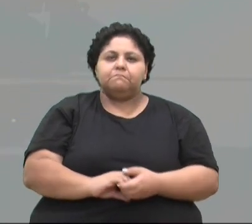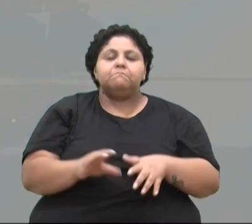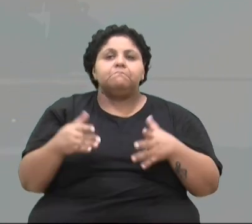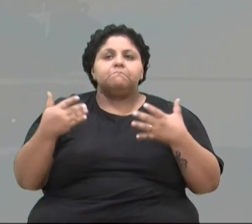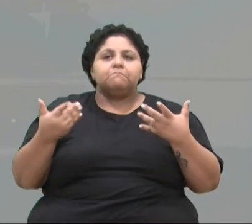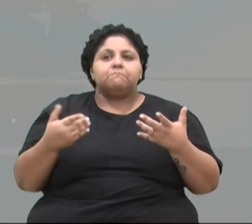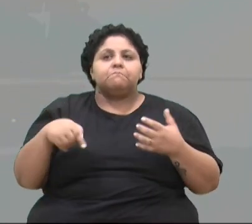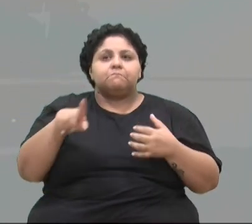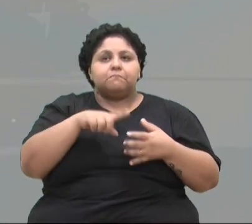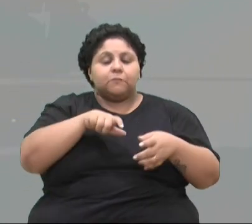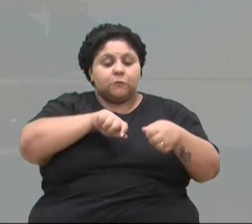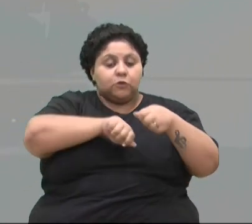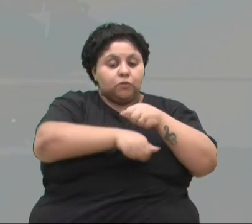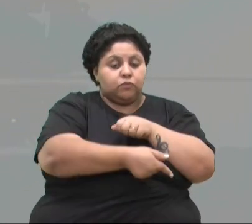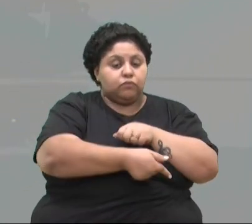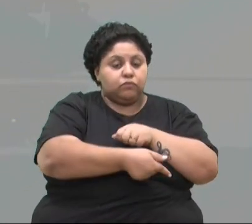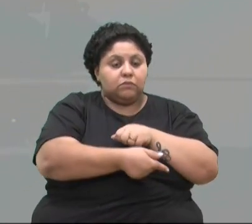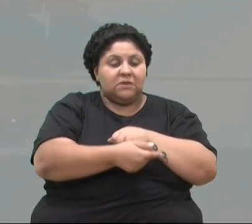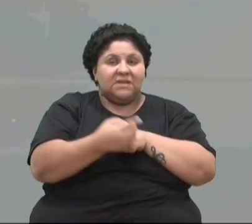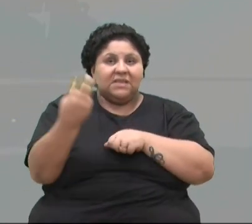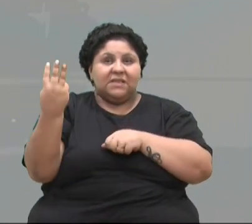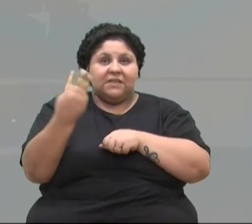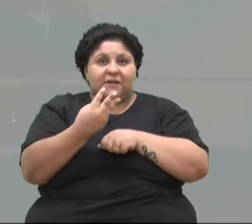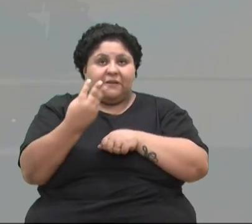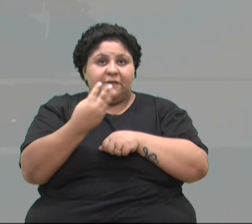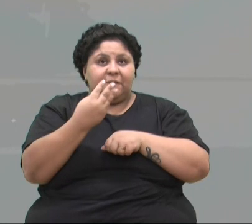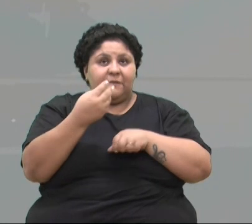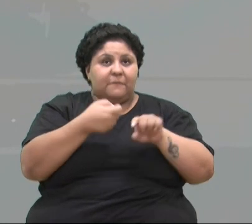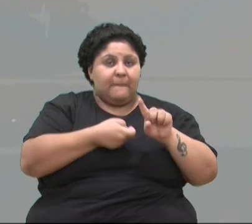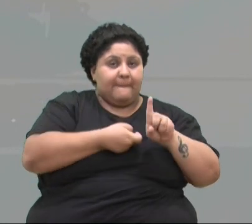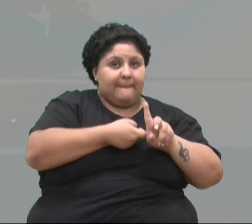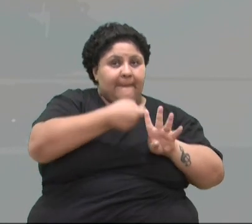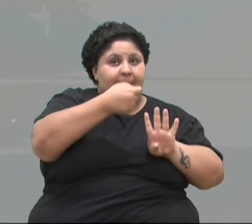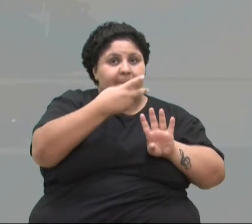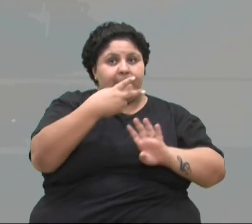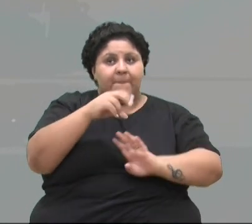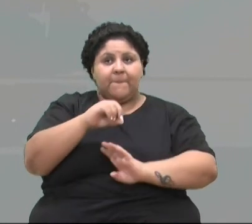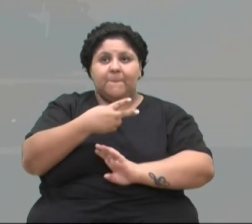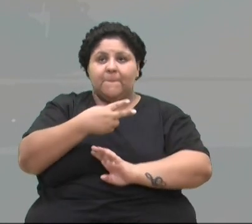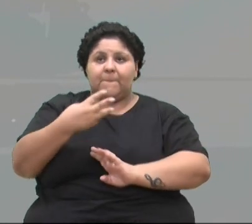Então, nós aplicamos no terceiro quadrimestre de 2023